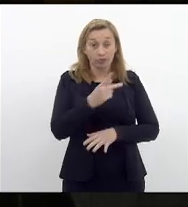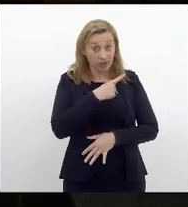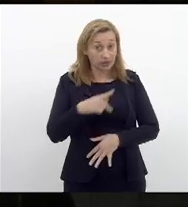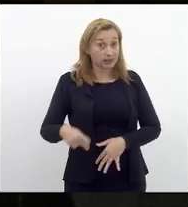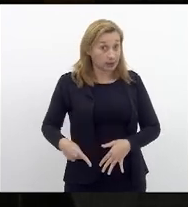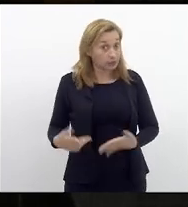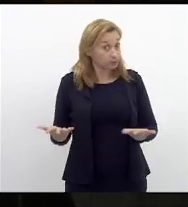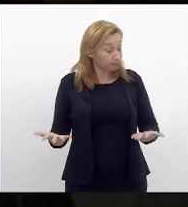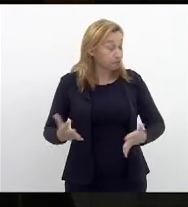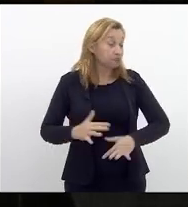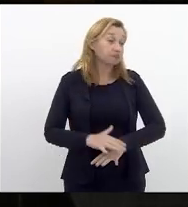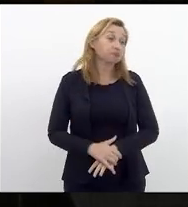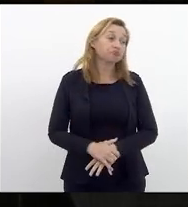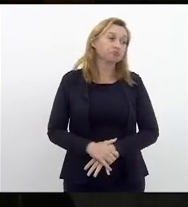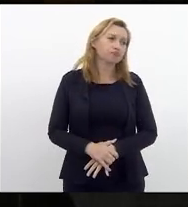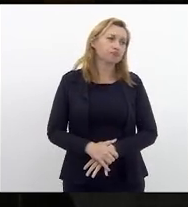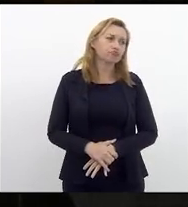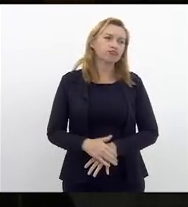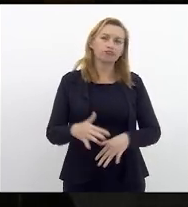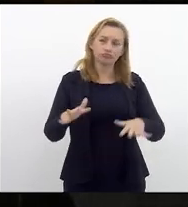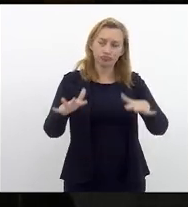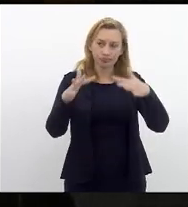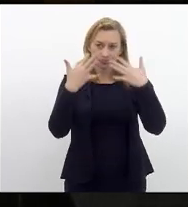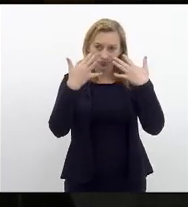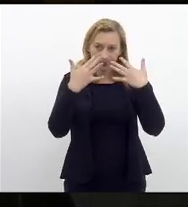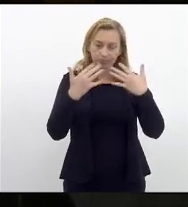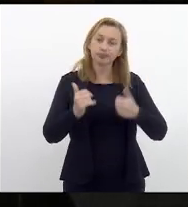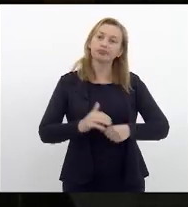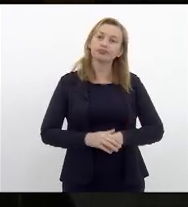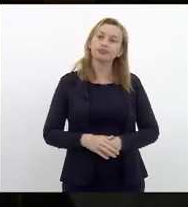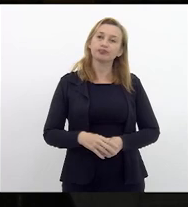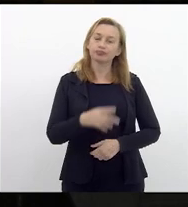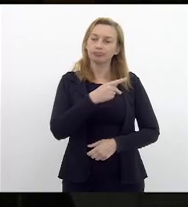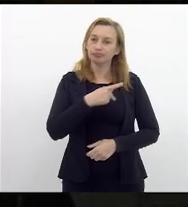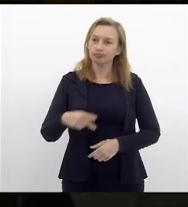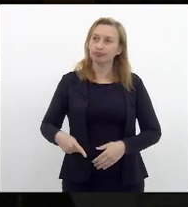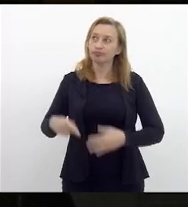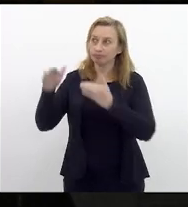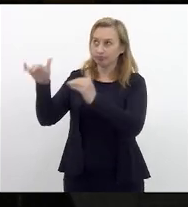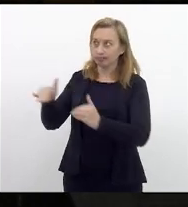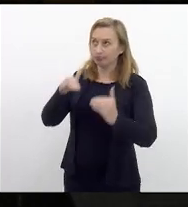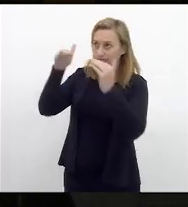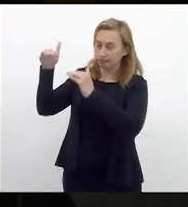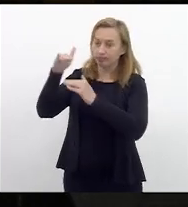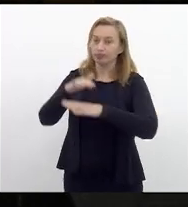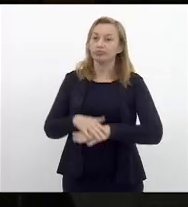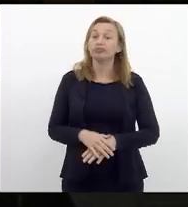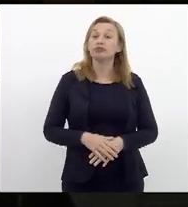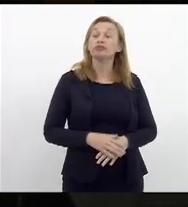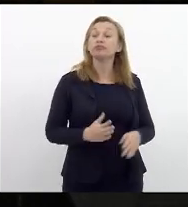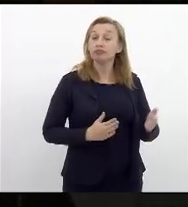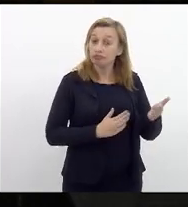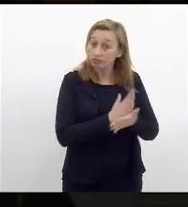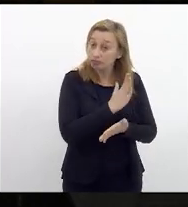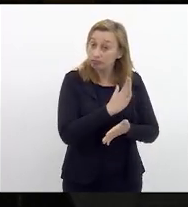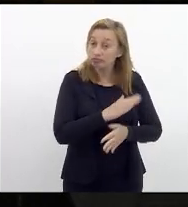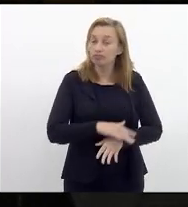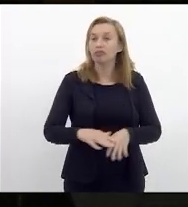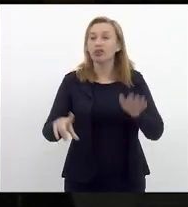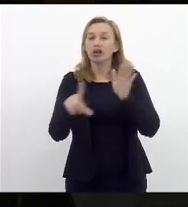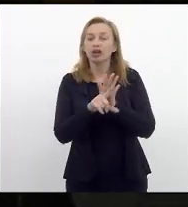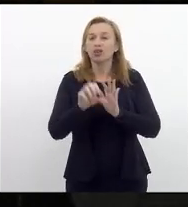presidente, queria chamar a atenção de Vossa Excelência que nós fizemos aprovar a